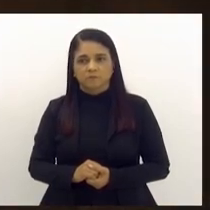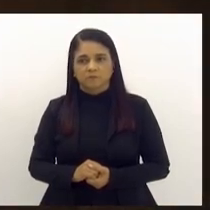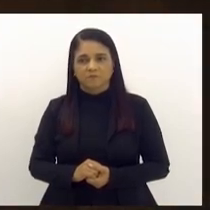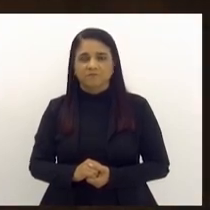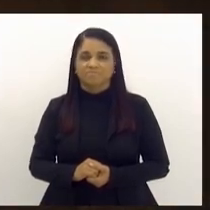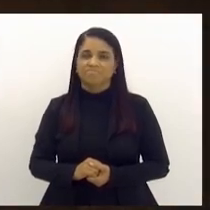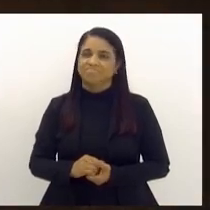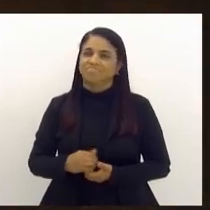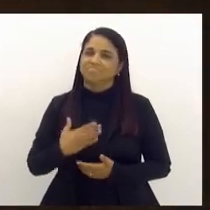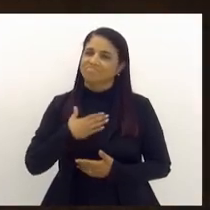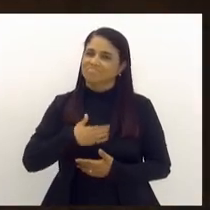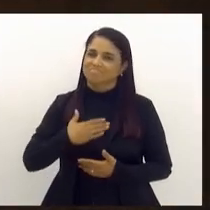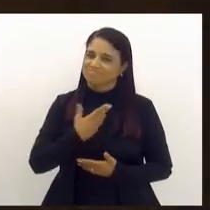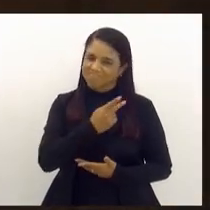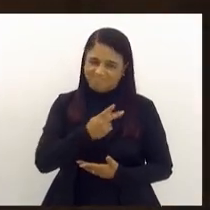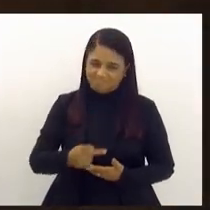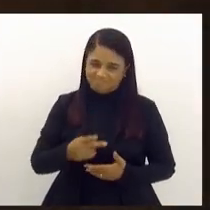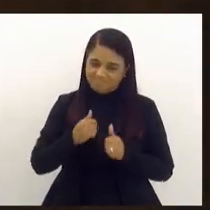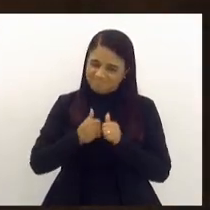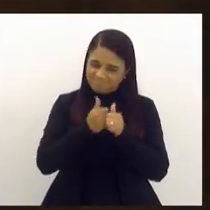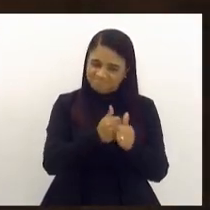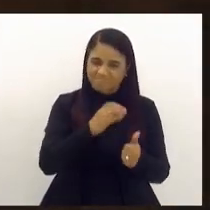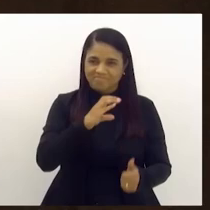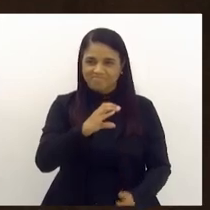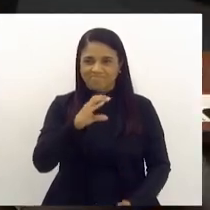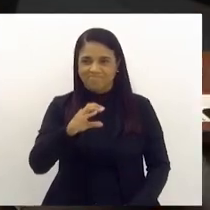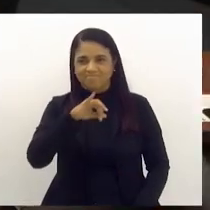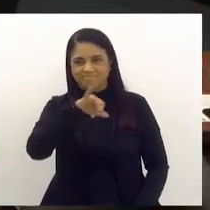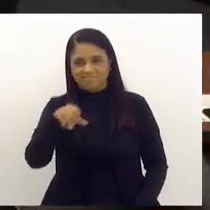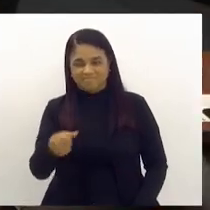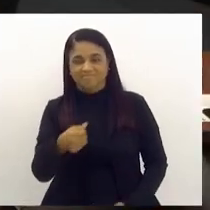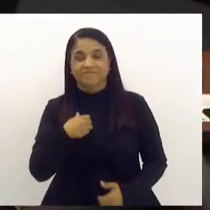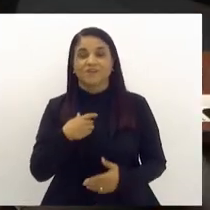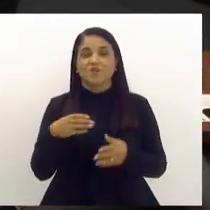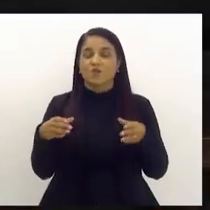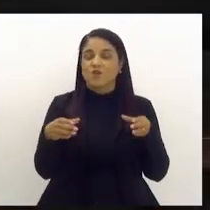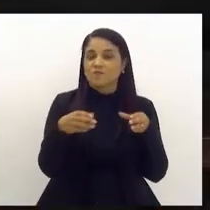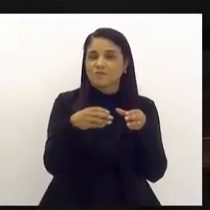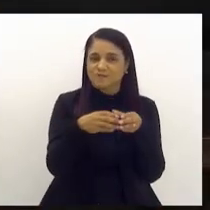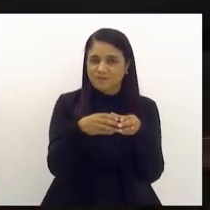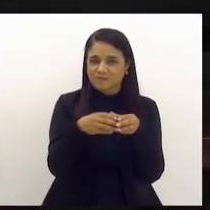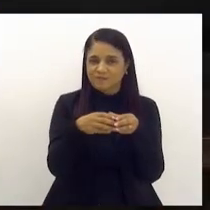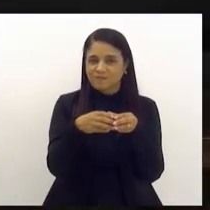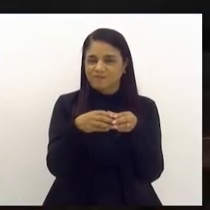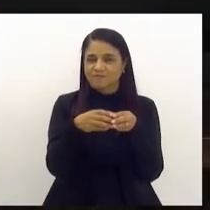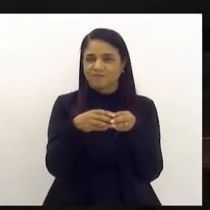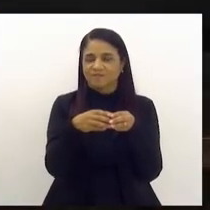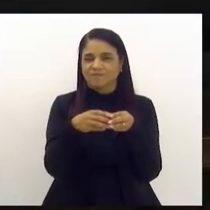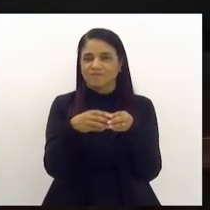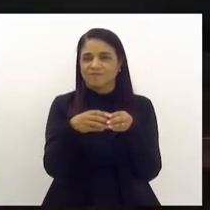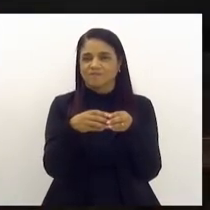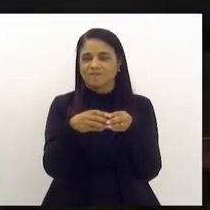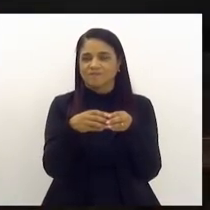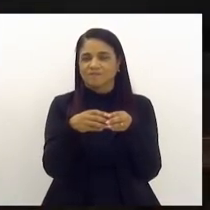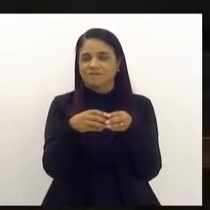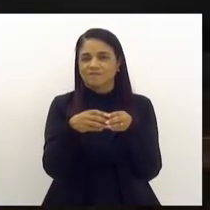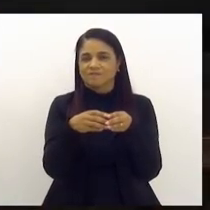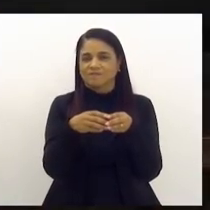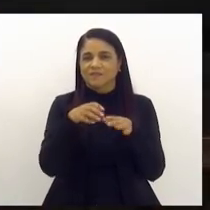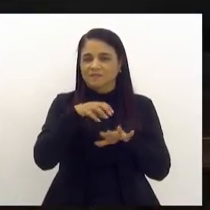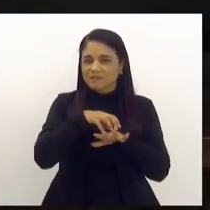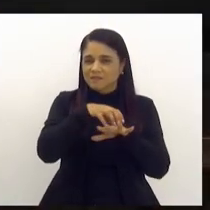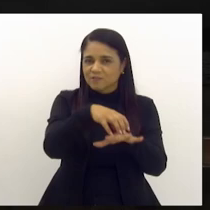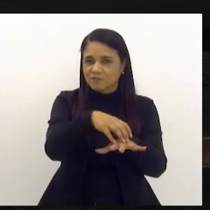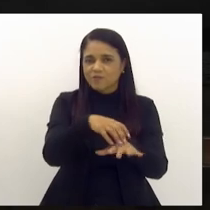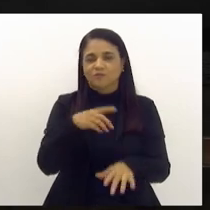Querido presidente, acompanho o parecer da CCJ. Pela comissão, muito obrigado, deputado Caiado. Pela comissão de